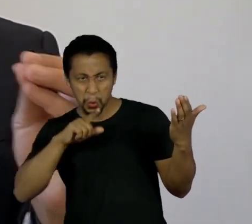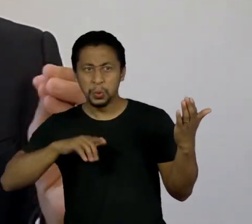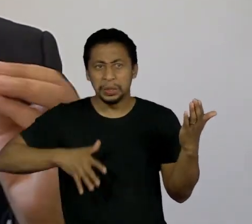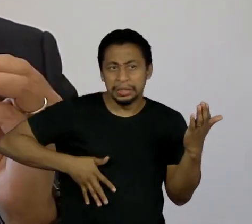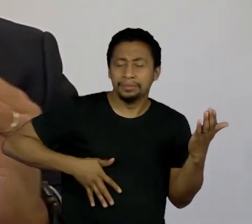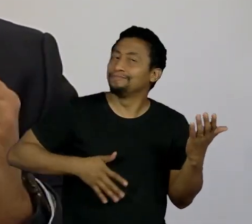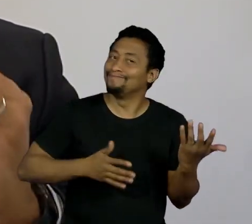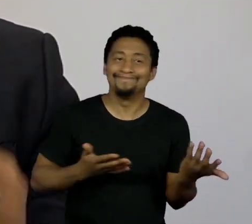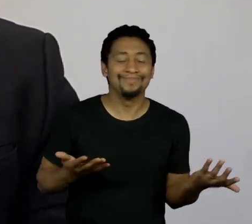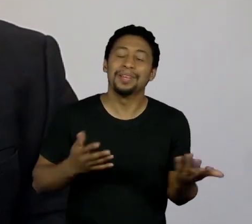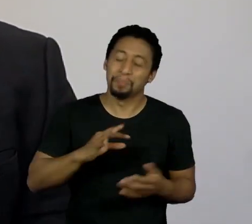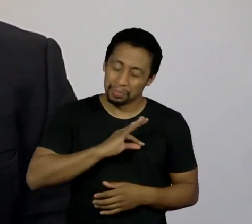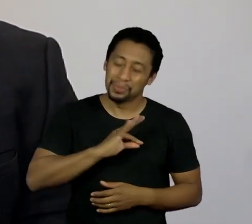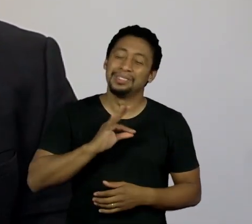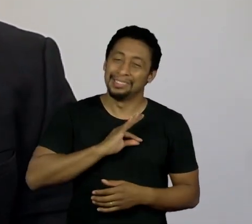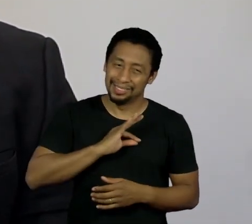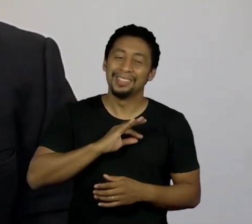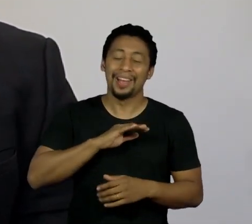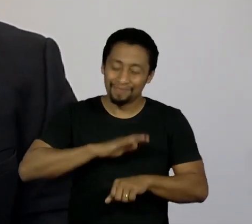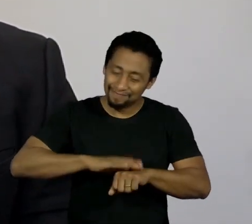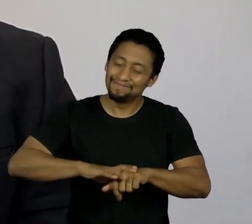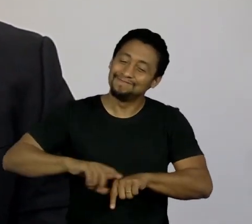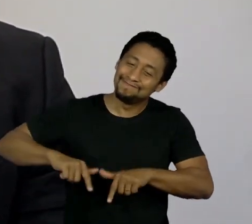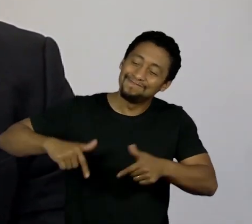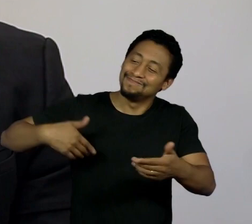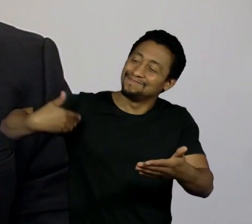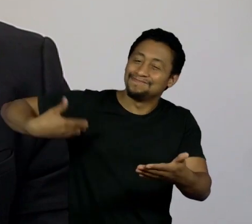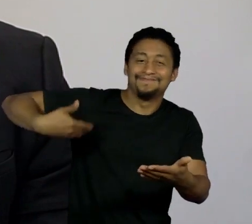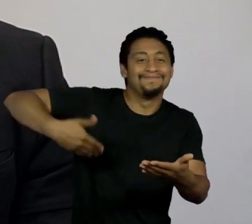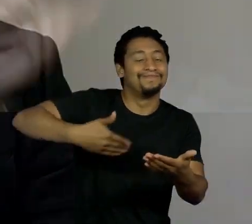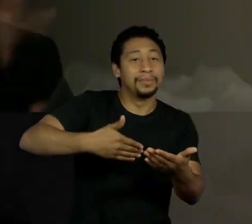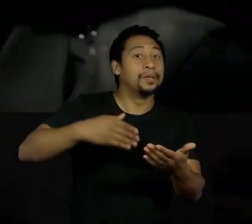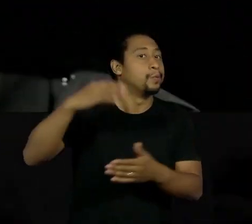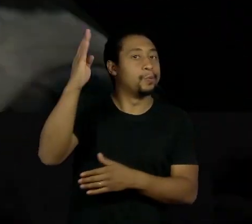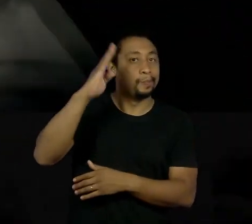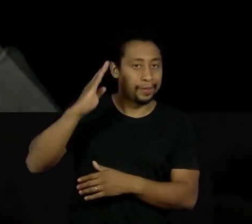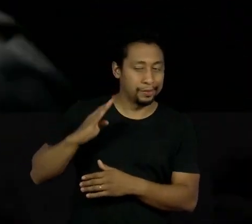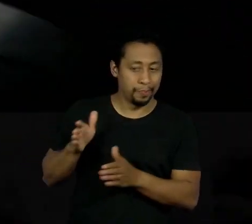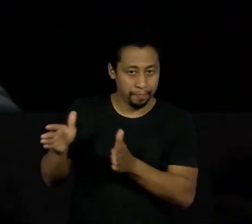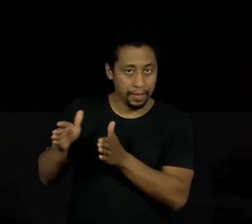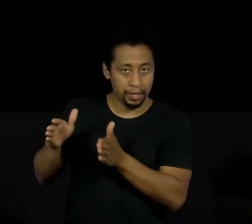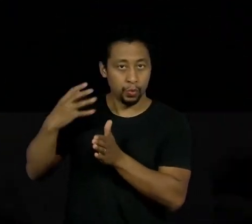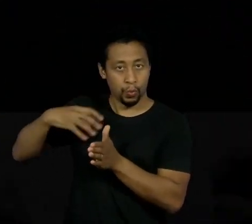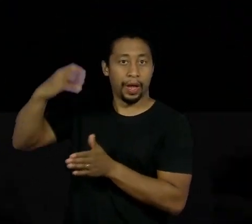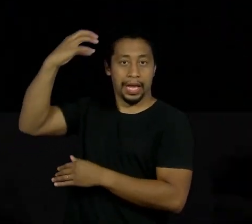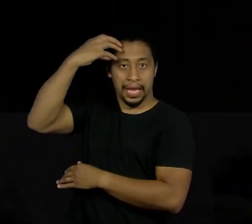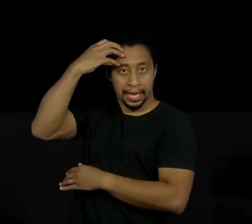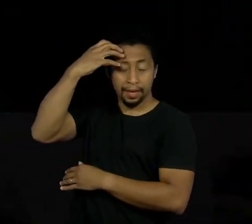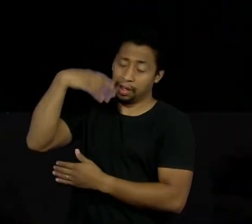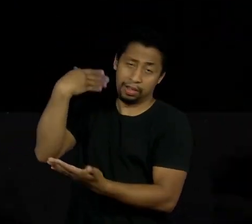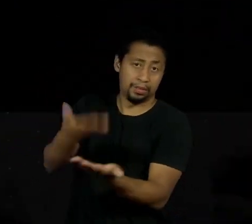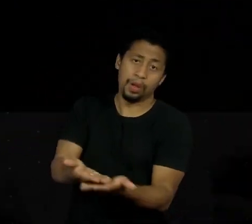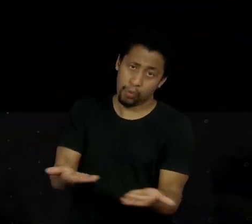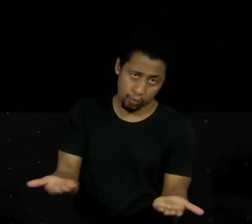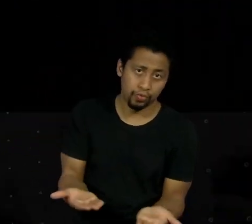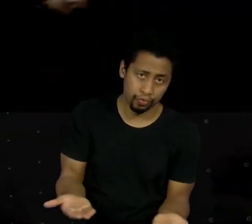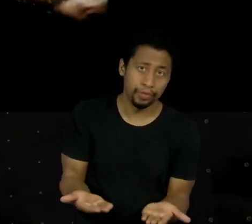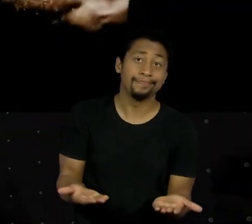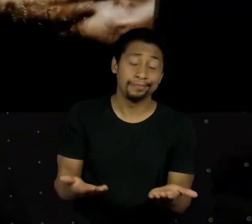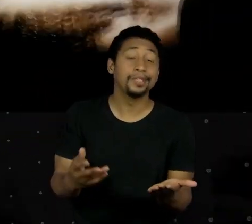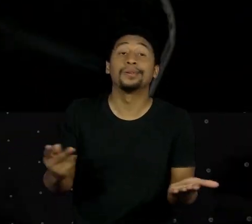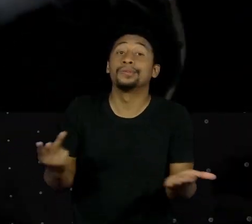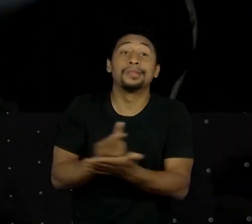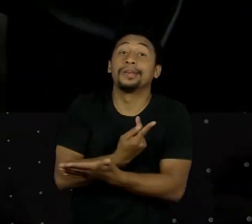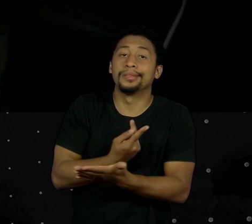prática generalizada da polícia desde a sua formação no Brasil e desde o Brasil Imperial. E essa atuação generalizada da polícia tem muito a ver